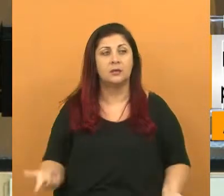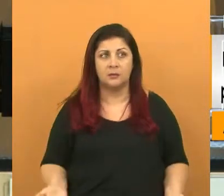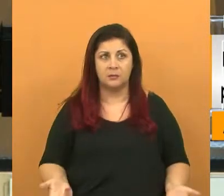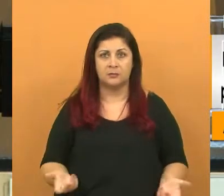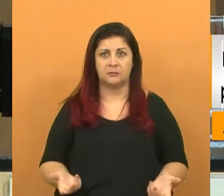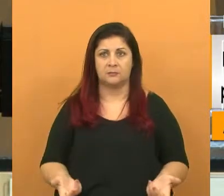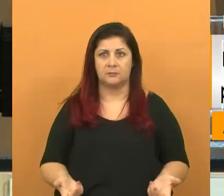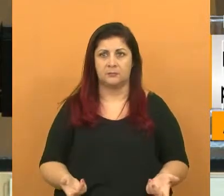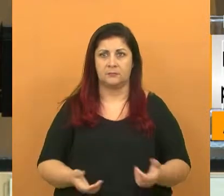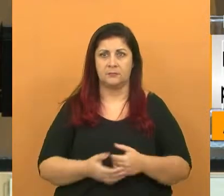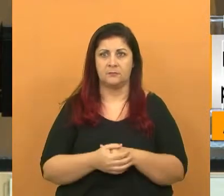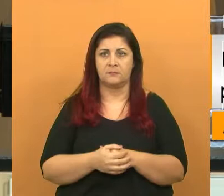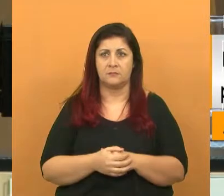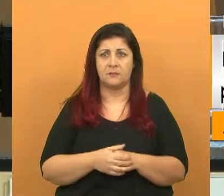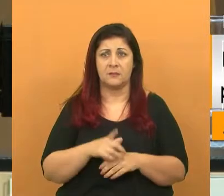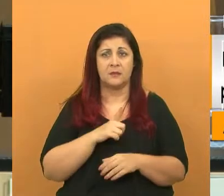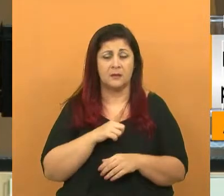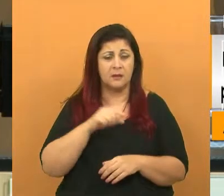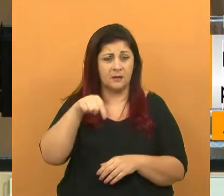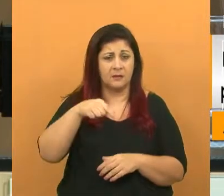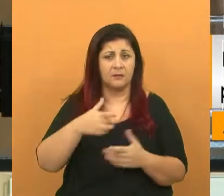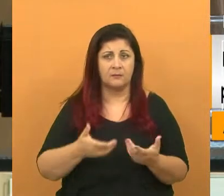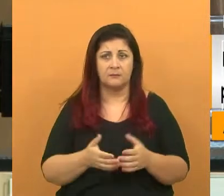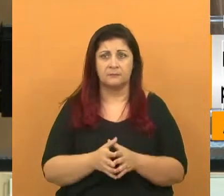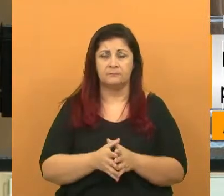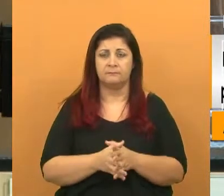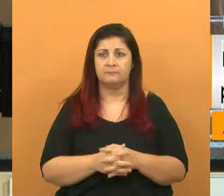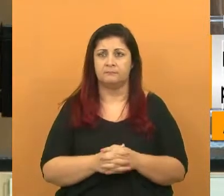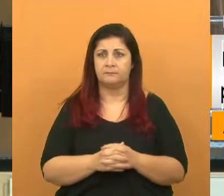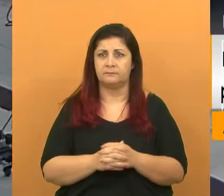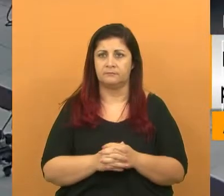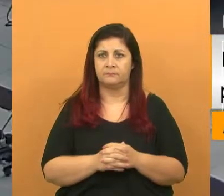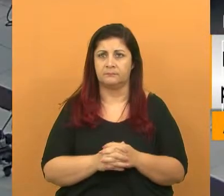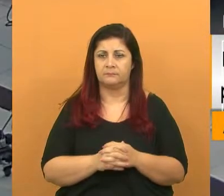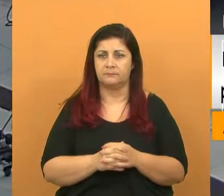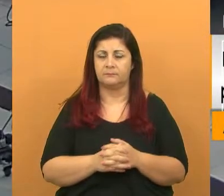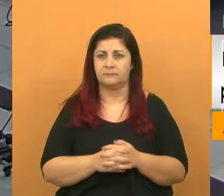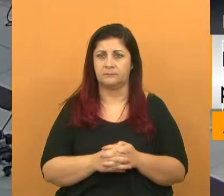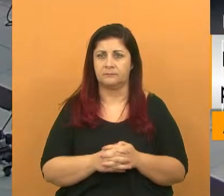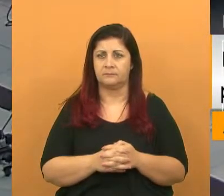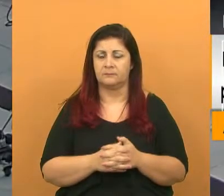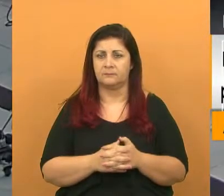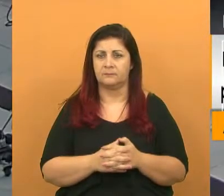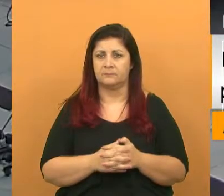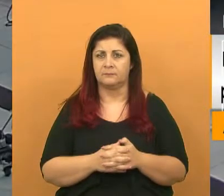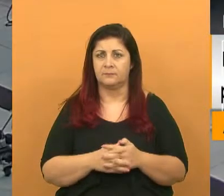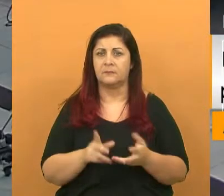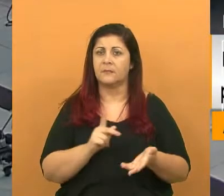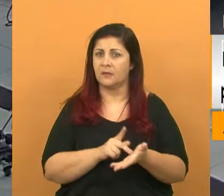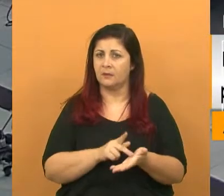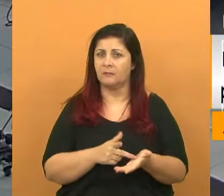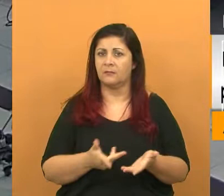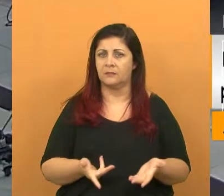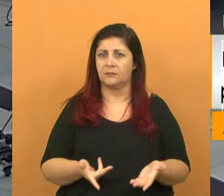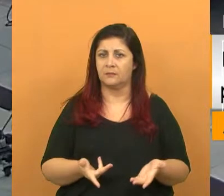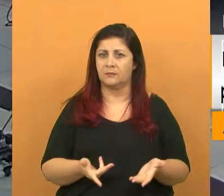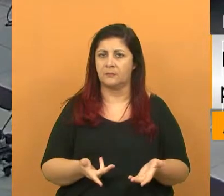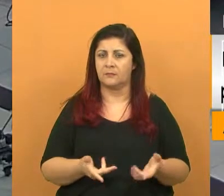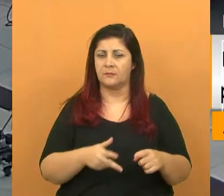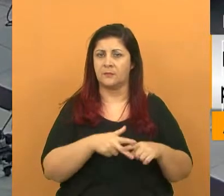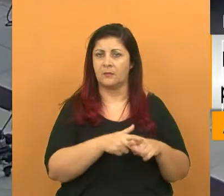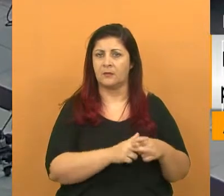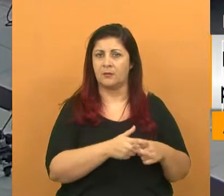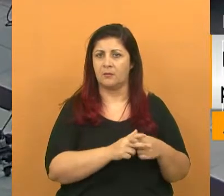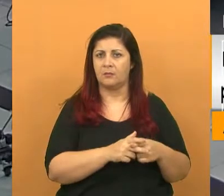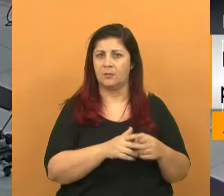um outro local para fazer os exames que a gente tem no nosso município. Vereadora, posso dar minha contribuição? Na verdade, é uma só. O aparelho que hoje a gente tem na